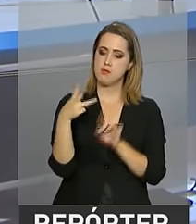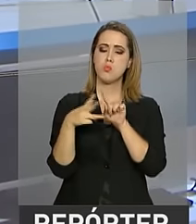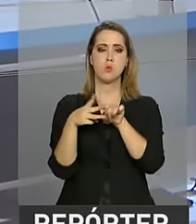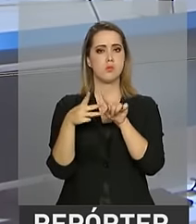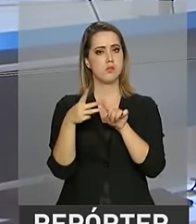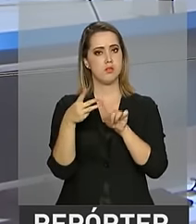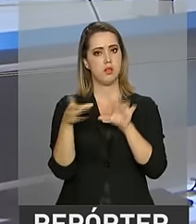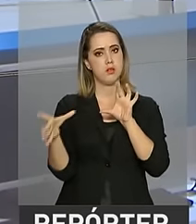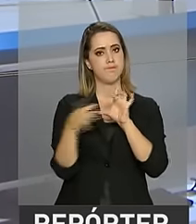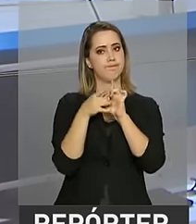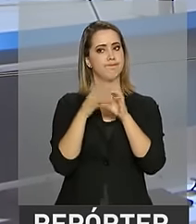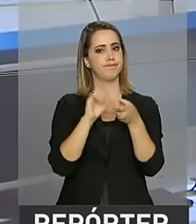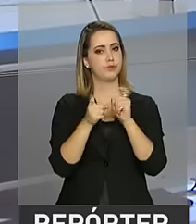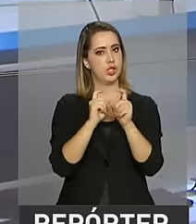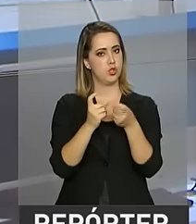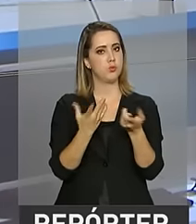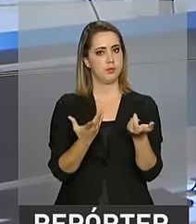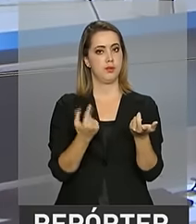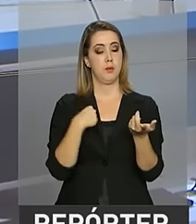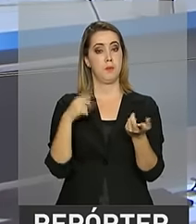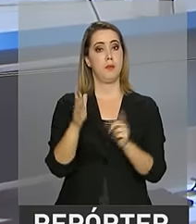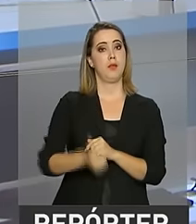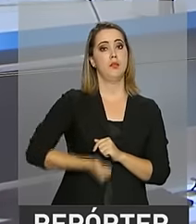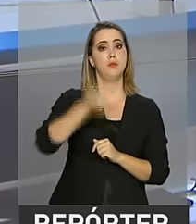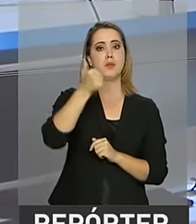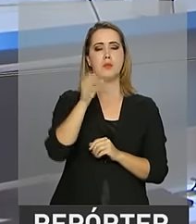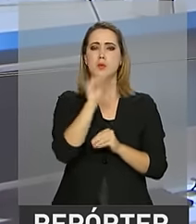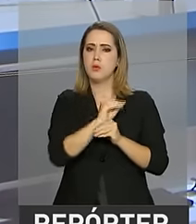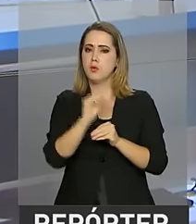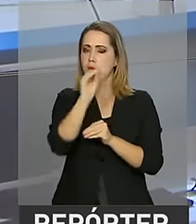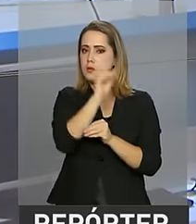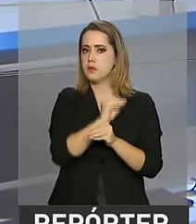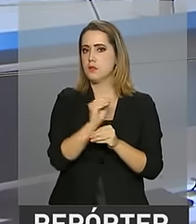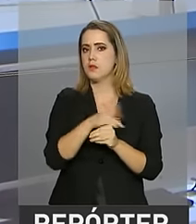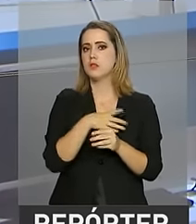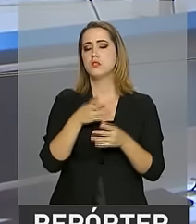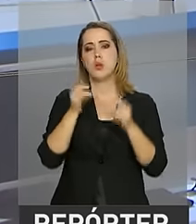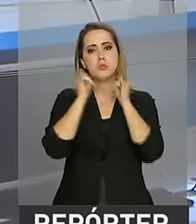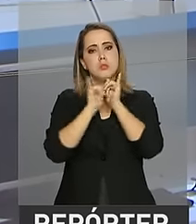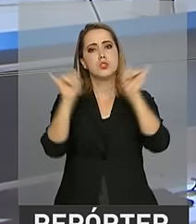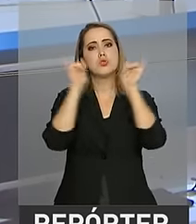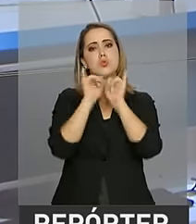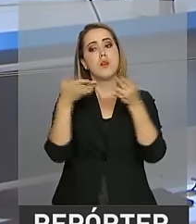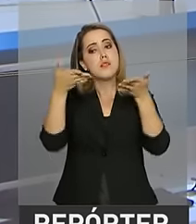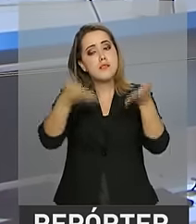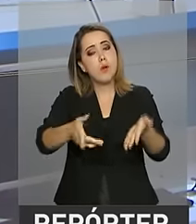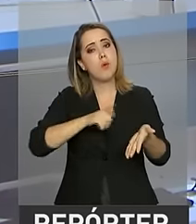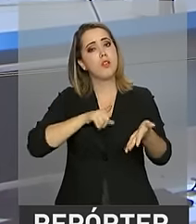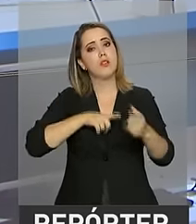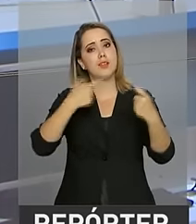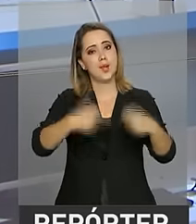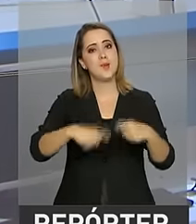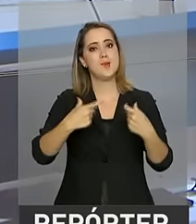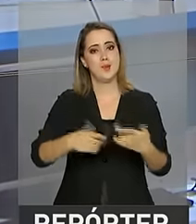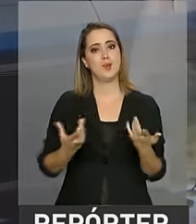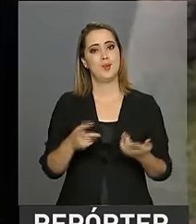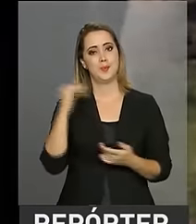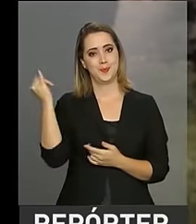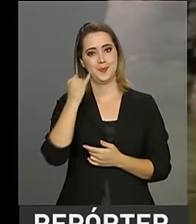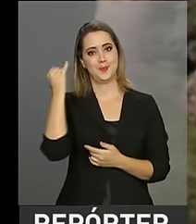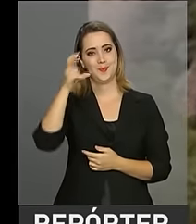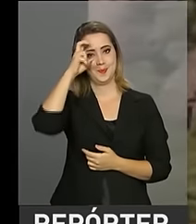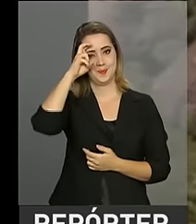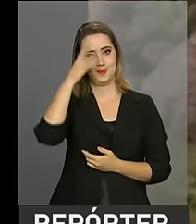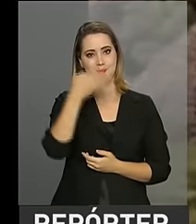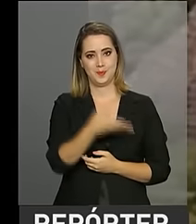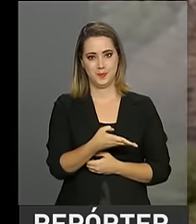BNDS A ideia é melhorar os mecanismos de conservação e divulgação desse patrimônio cultural no